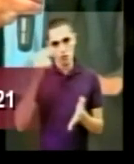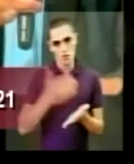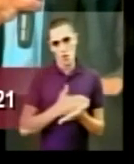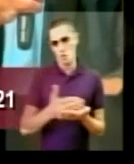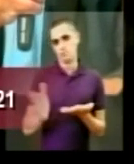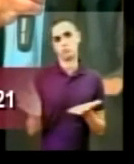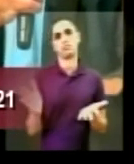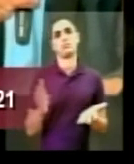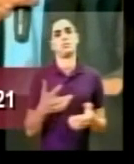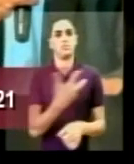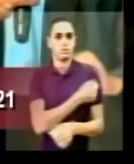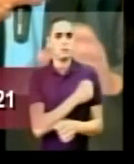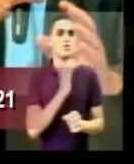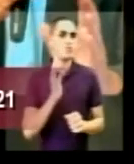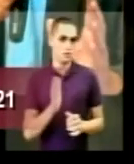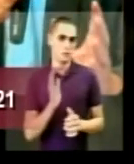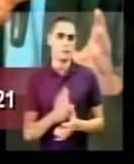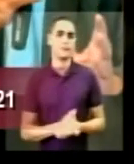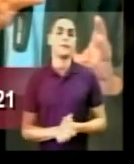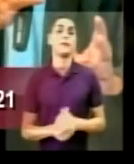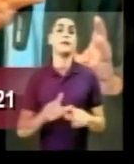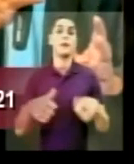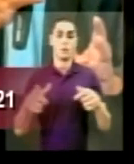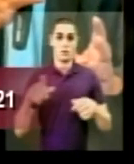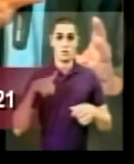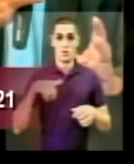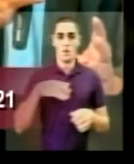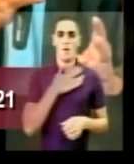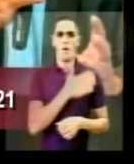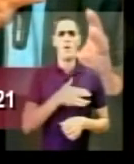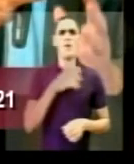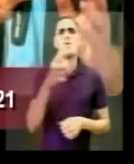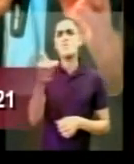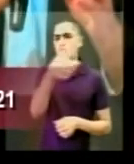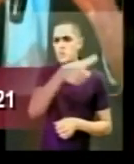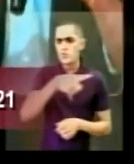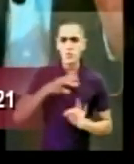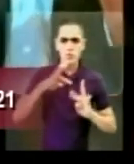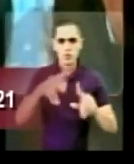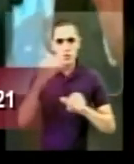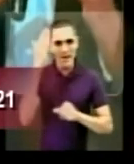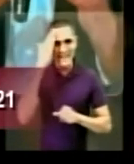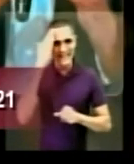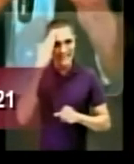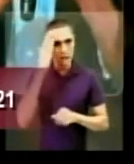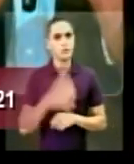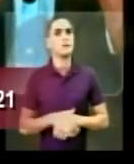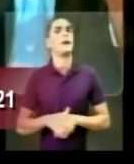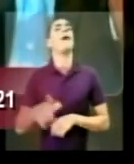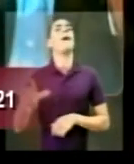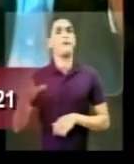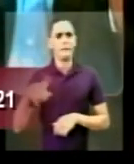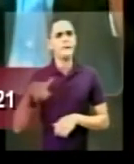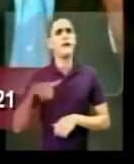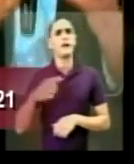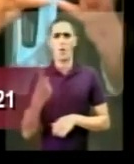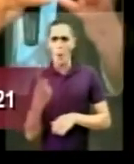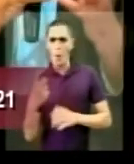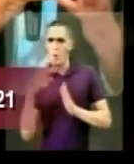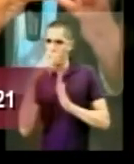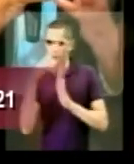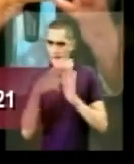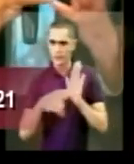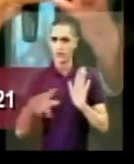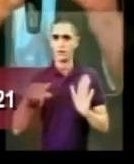Então, nós estamos eu gostaria que todo mundo entendesse isso. Existe uma regra, existe uma